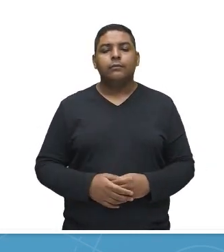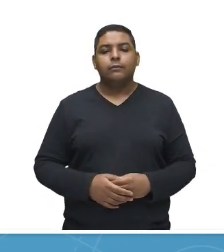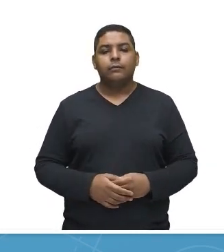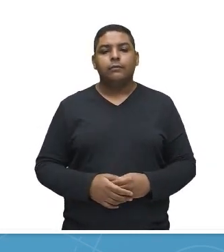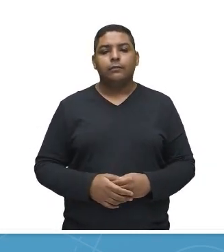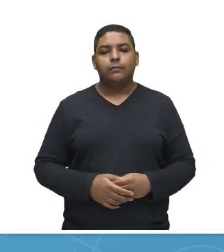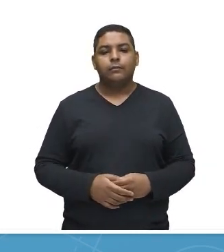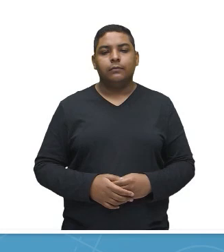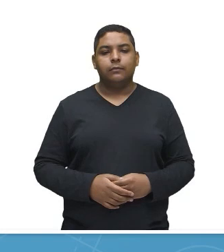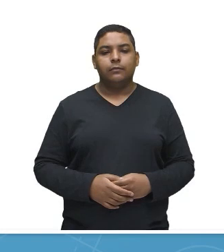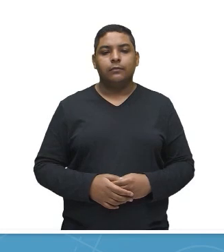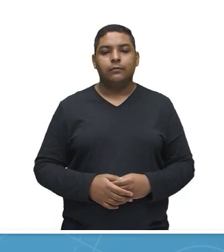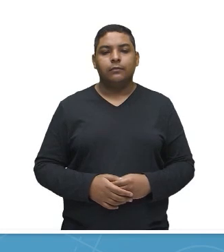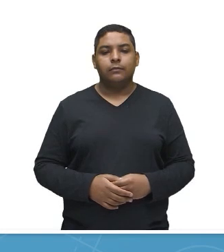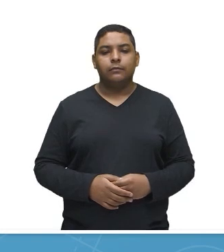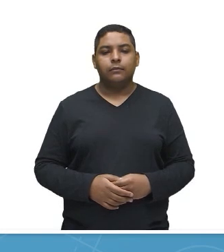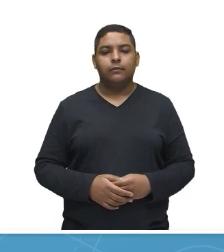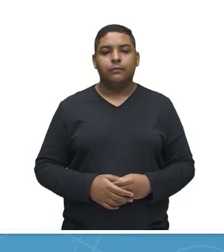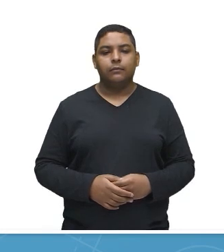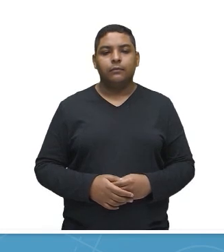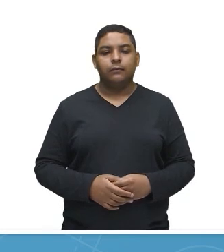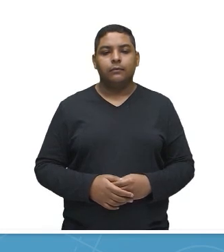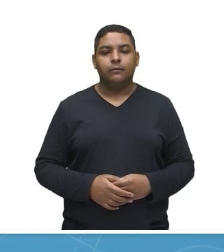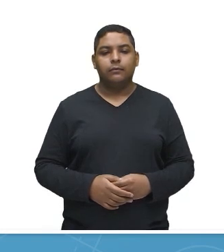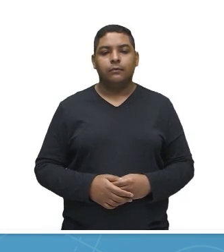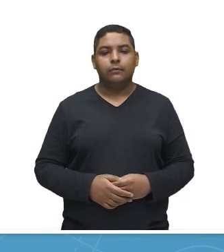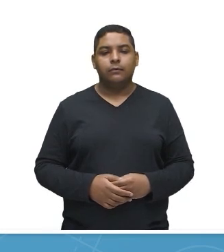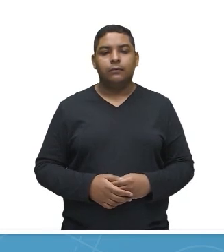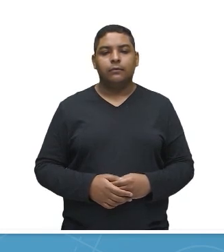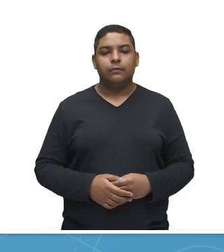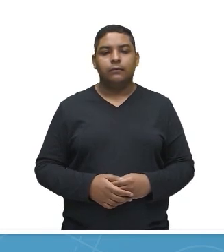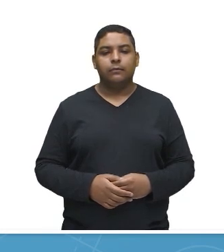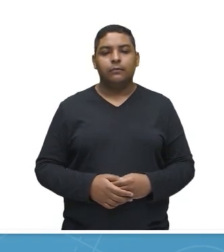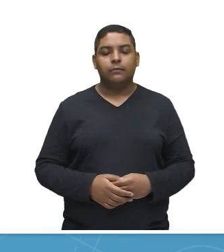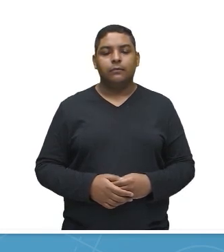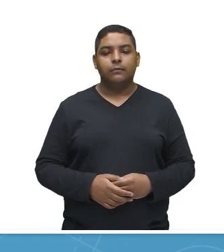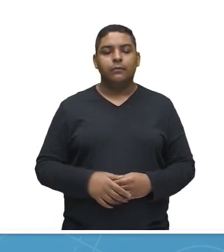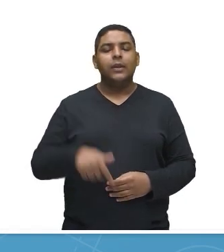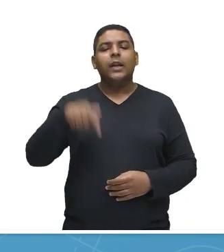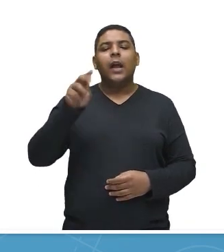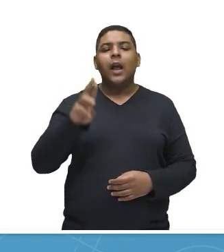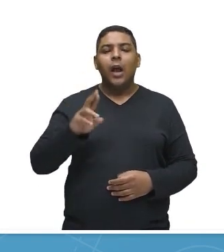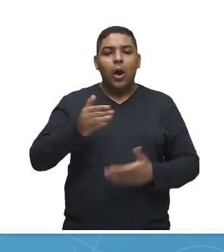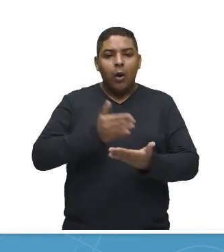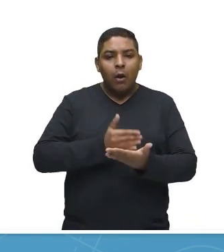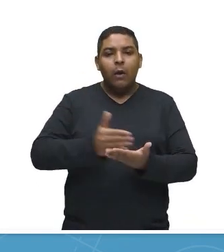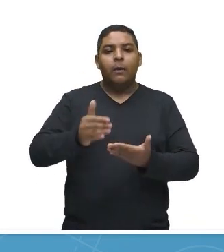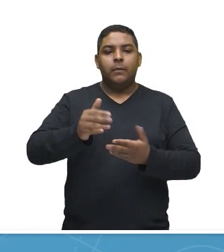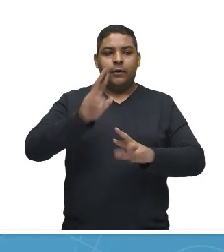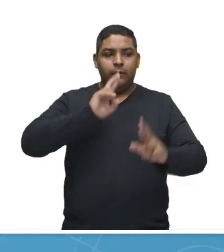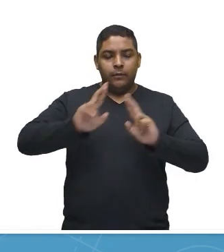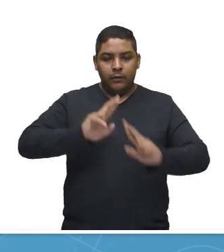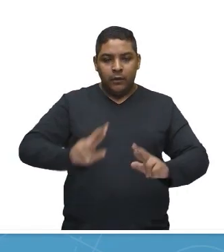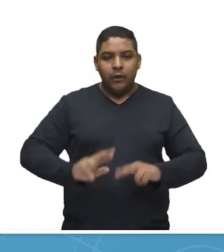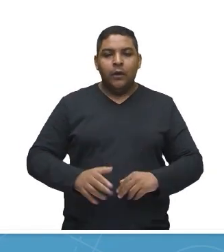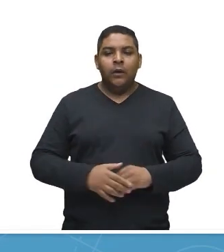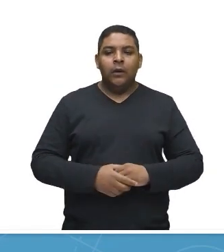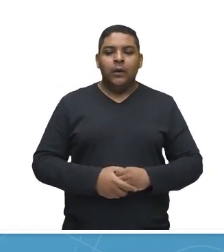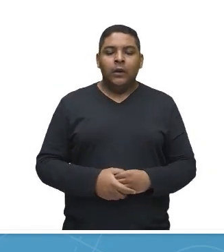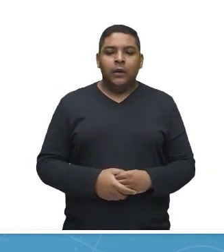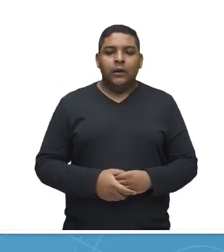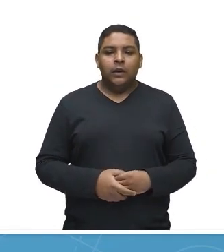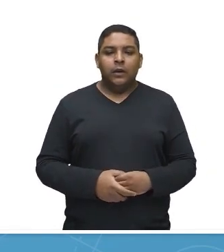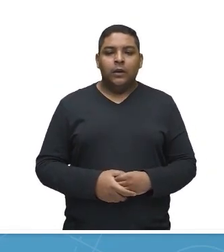aqui o início para saber quem foi que começou a respondendo. Vamos lá? Muito